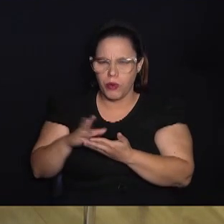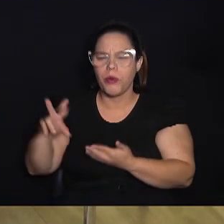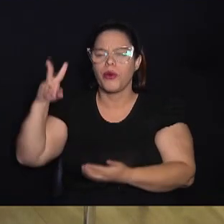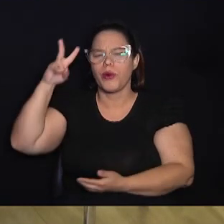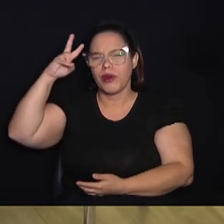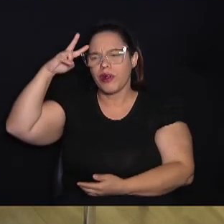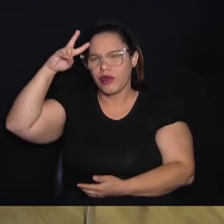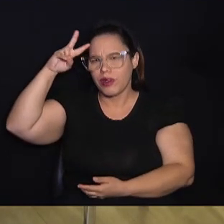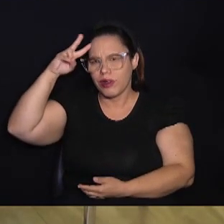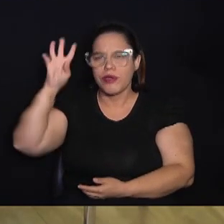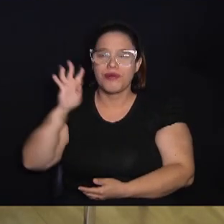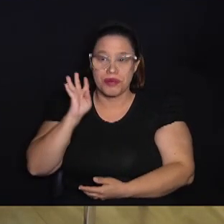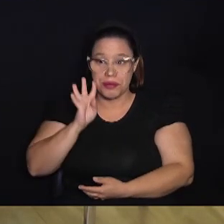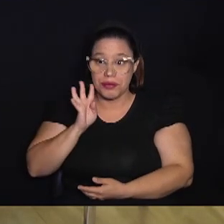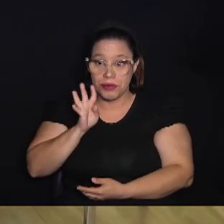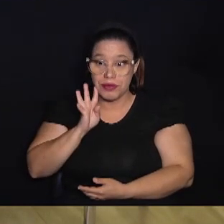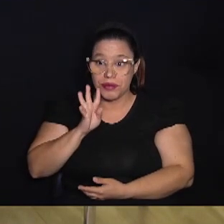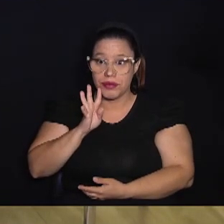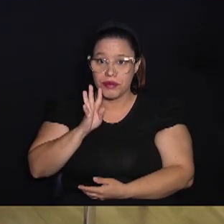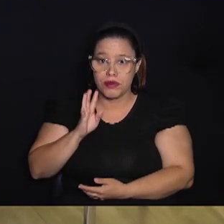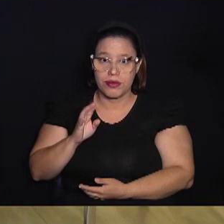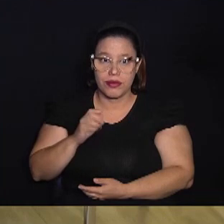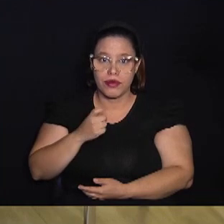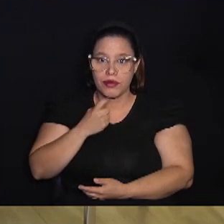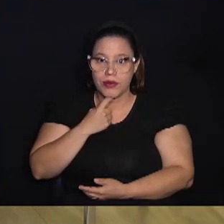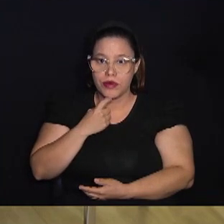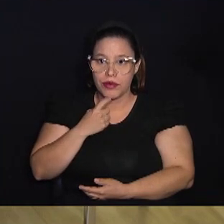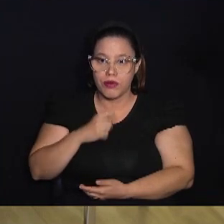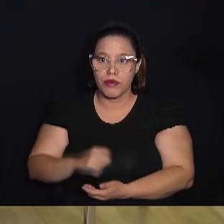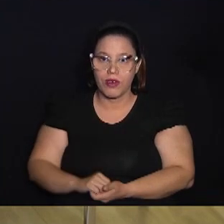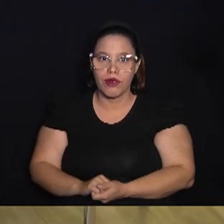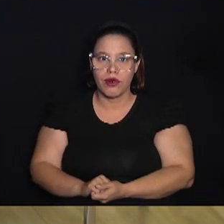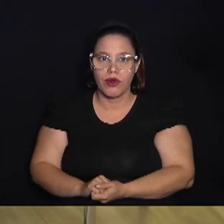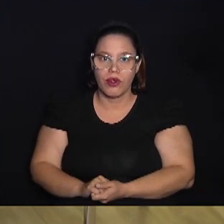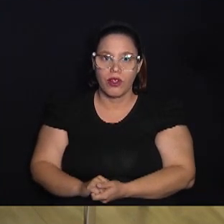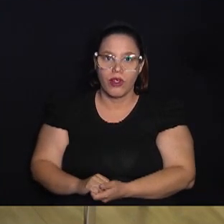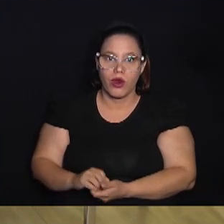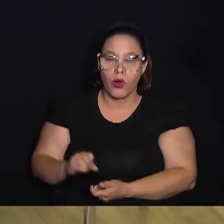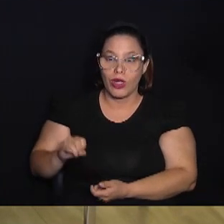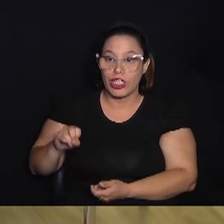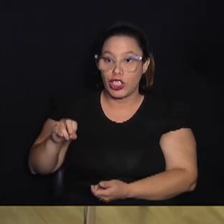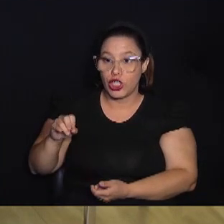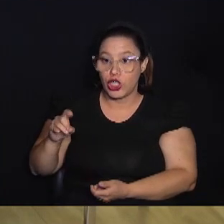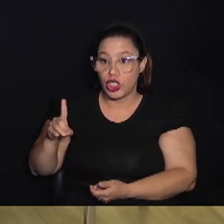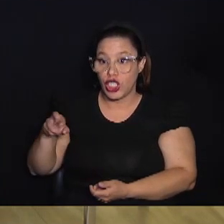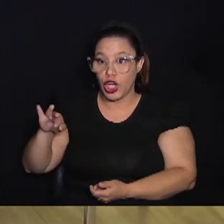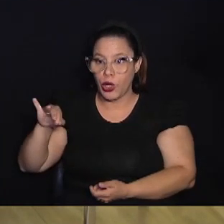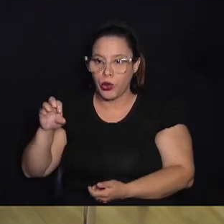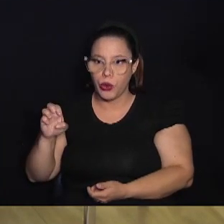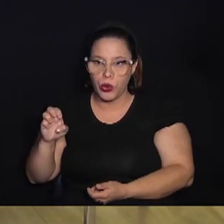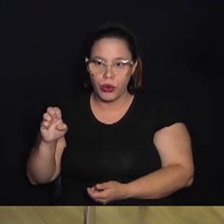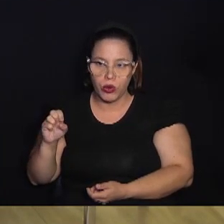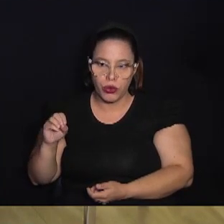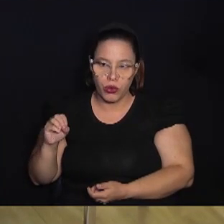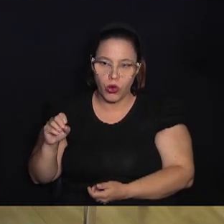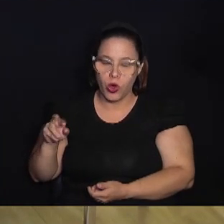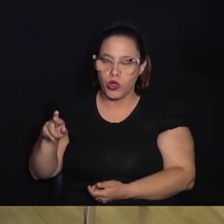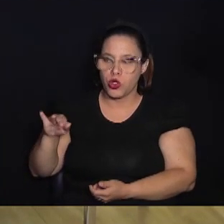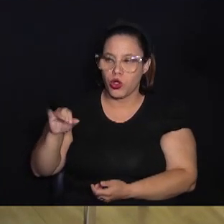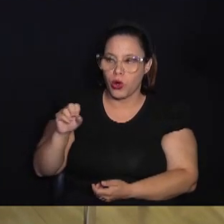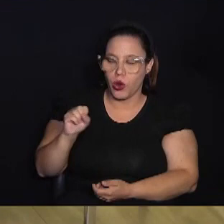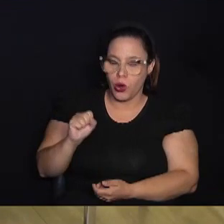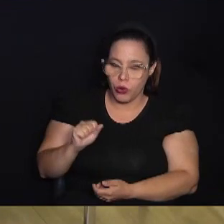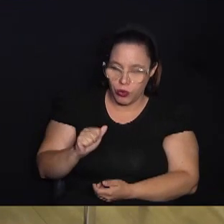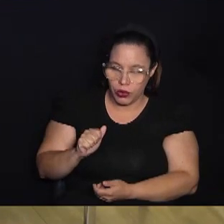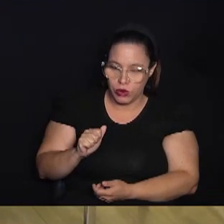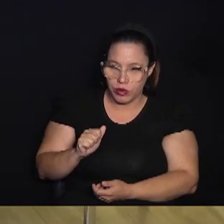interessante aqui de campinas né Vamos falar também com o Diego Souza que é idealizador do U kit a sombra beleza